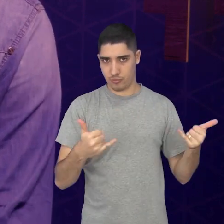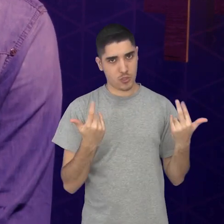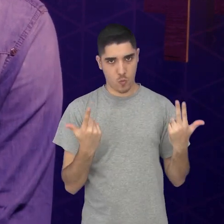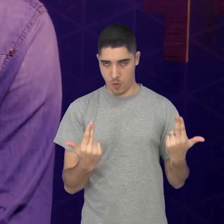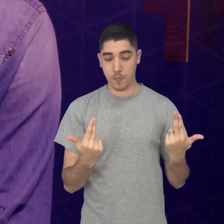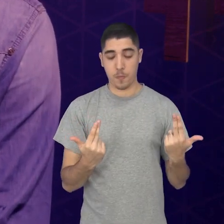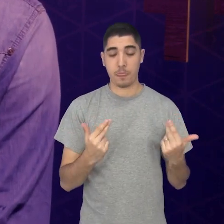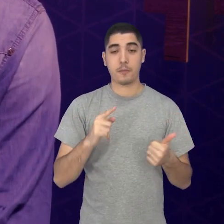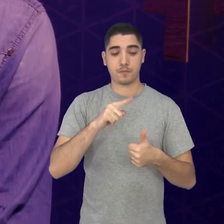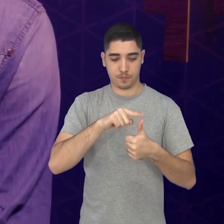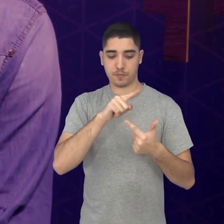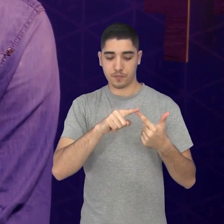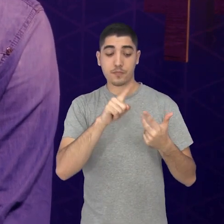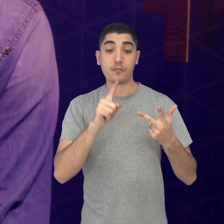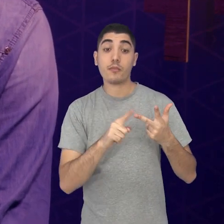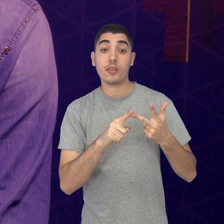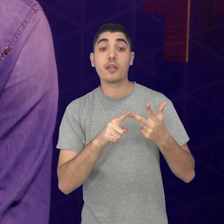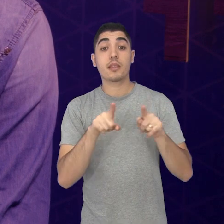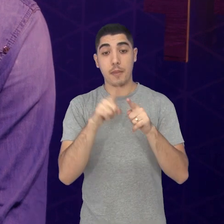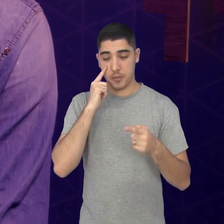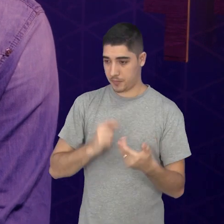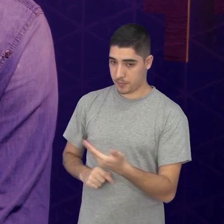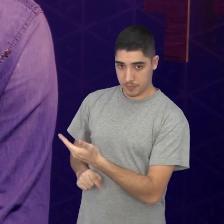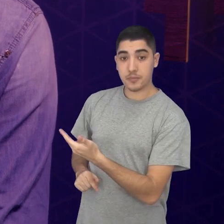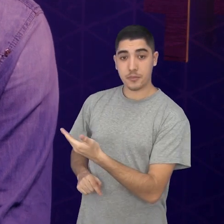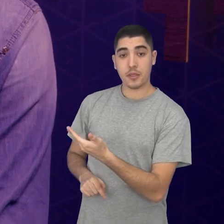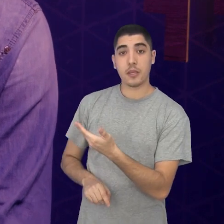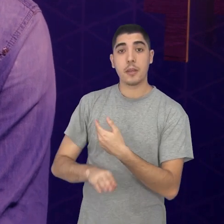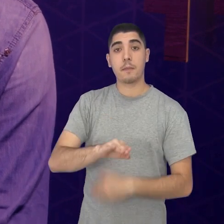gente tem também energia por biomassa,